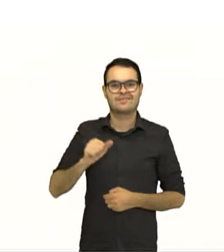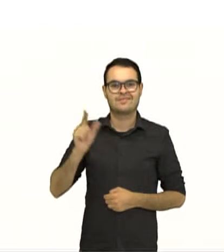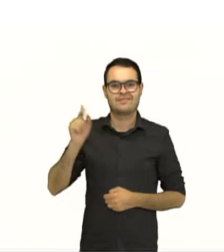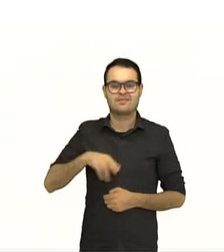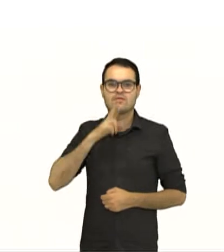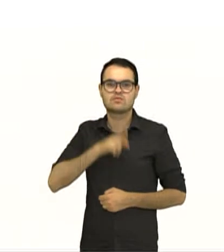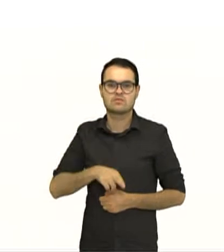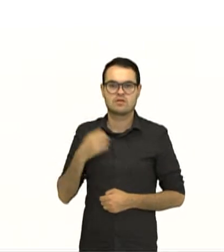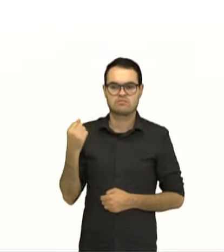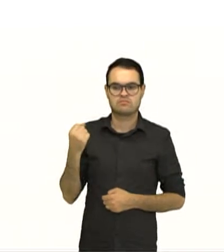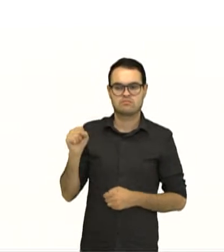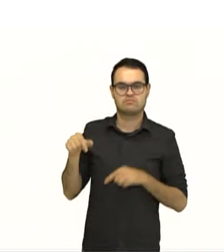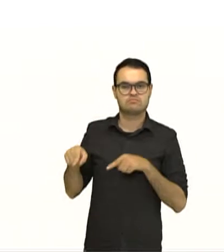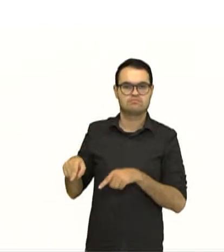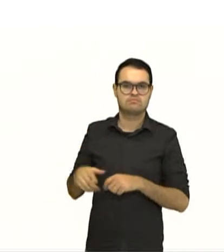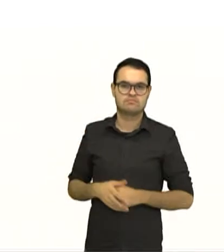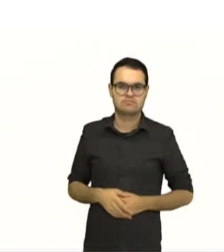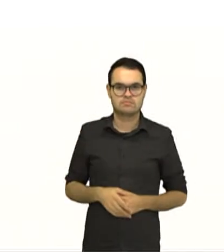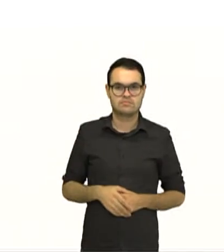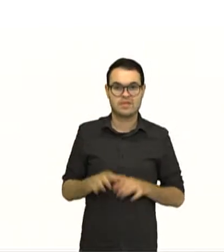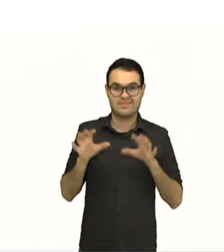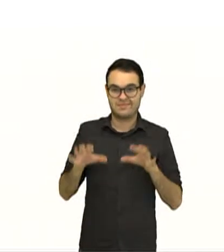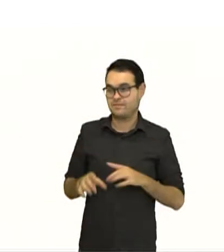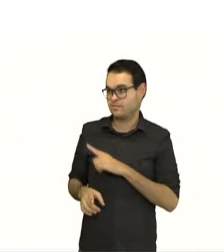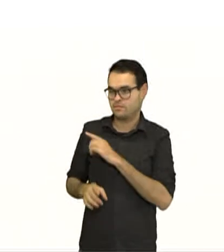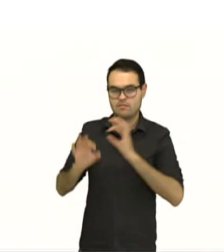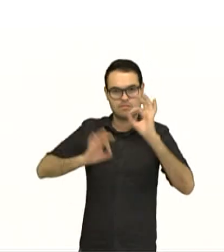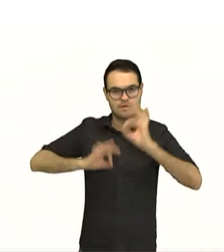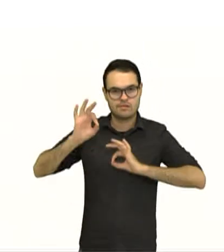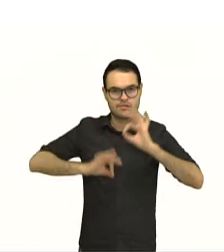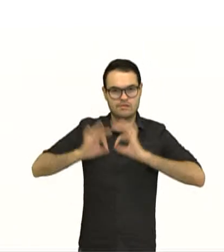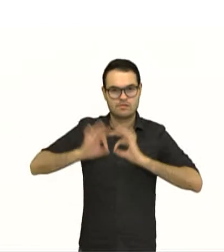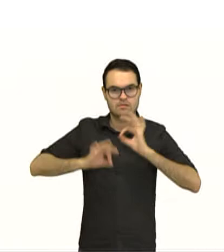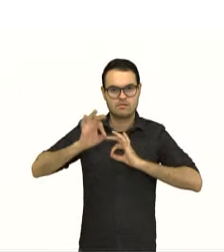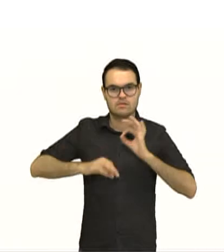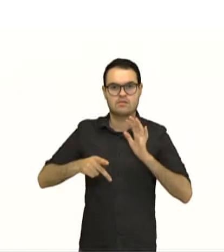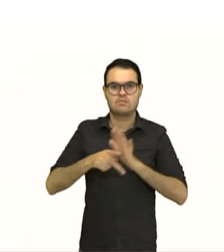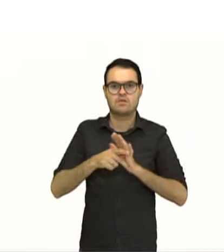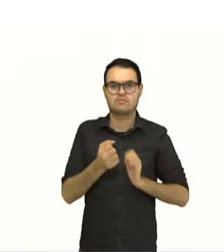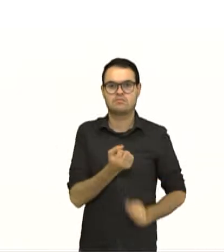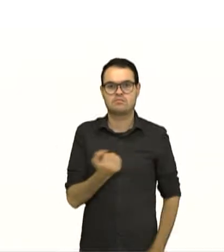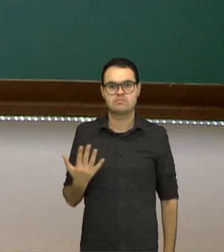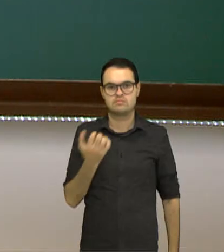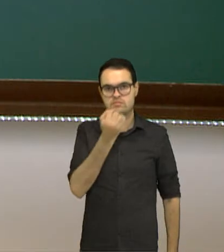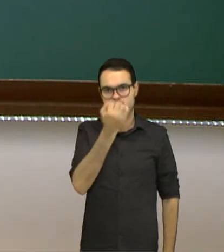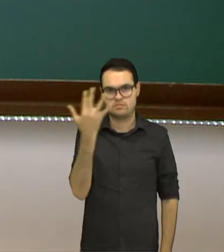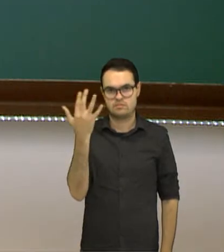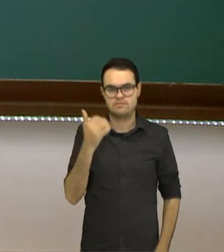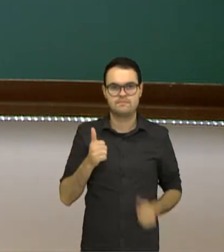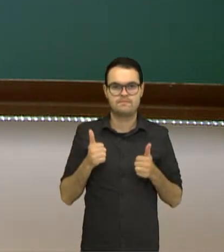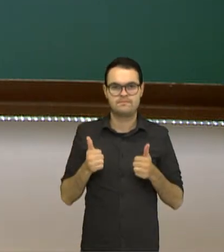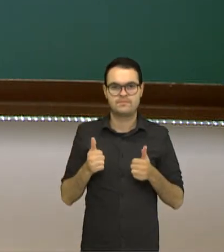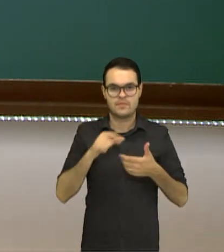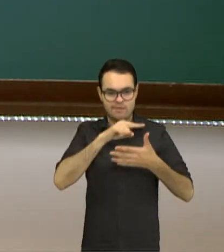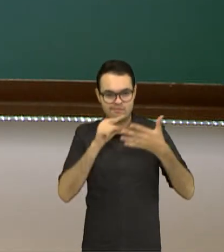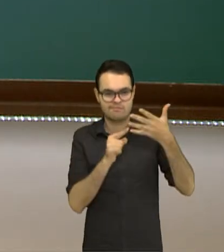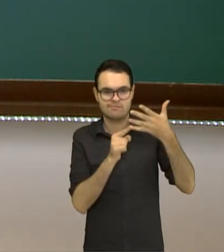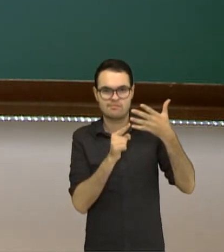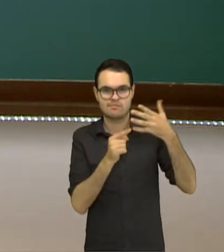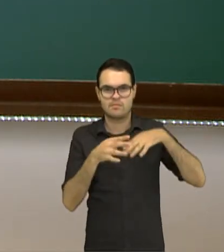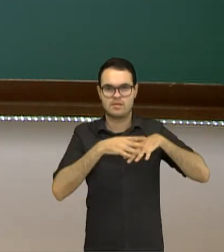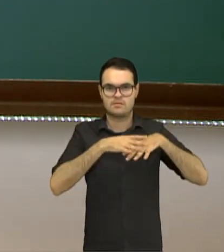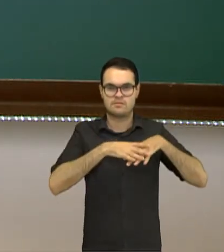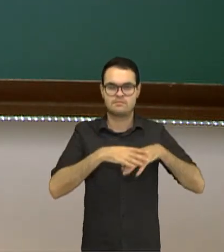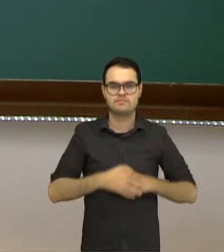multiplicação, tá bom? Então, assim a gente tem a organização da potenciação, desta quinta operação